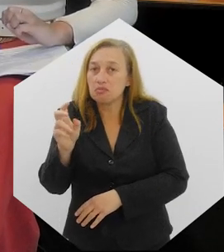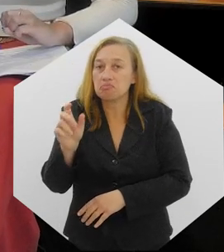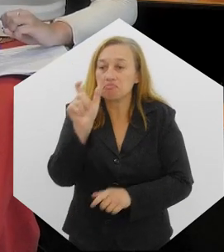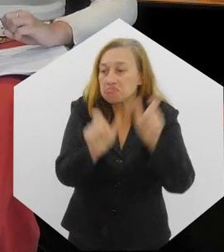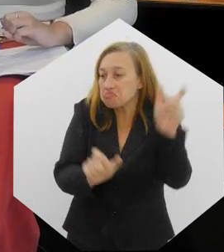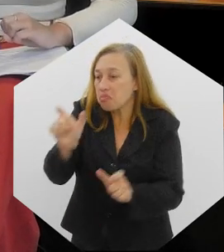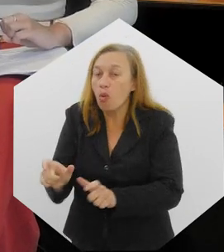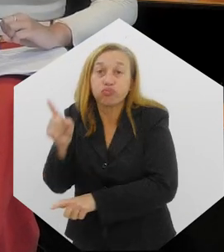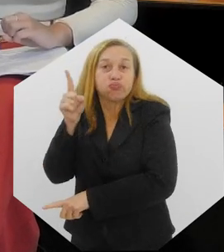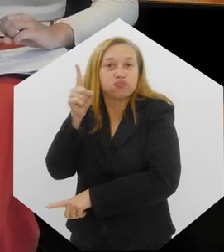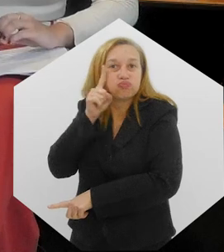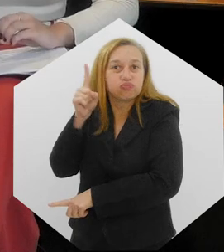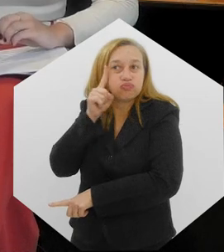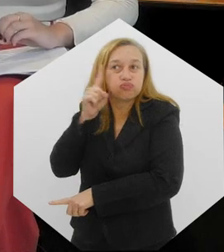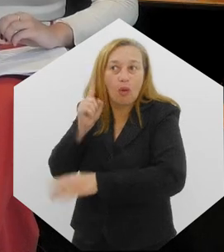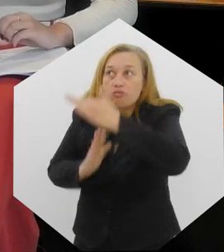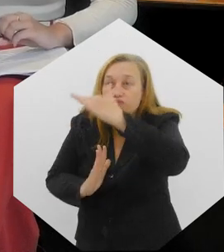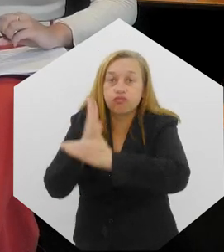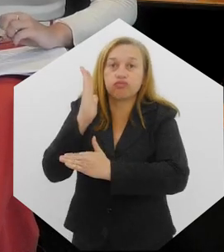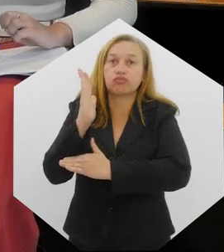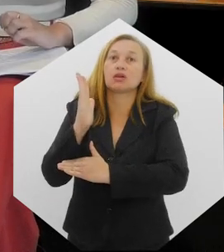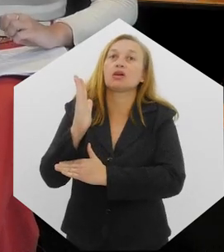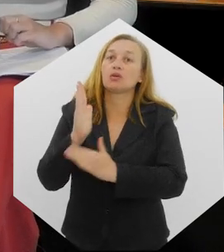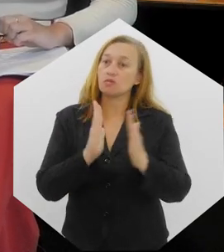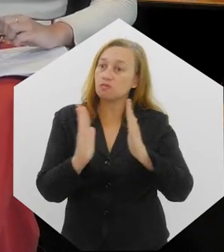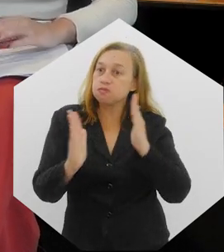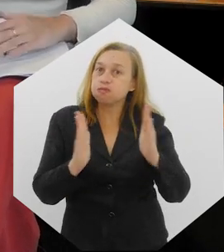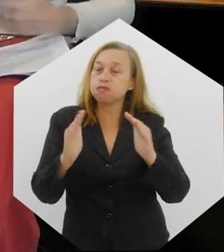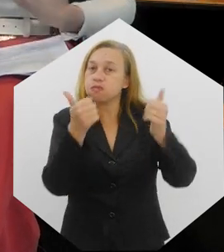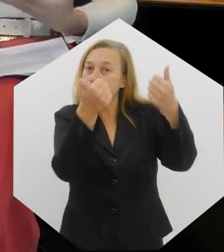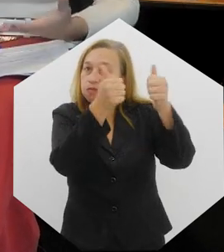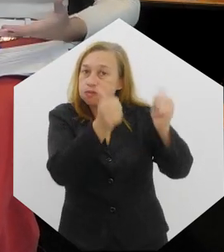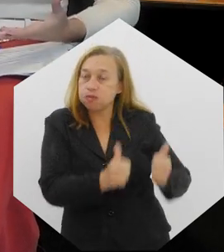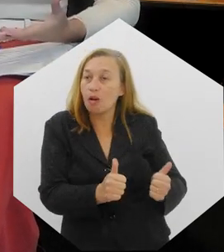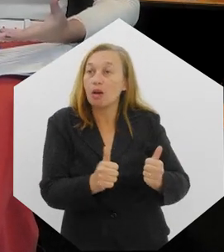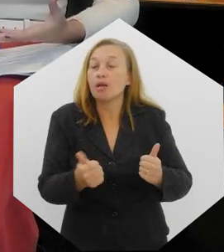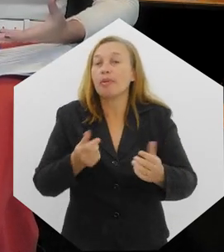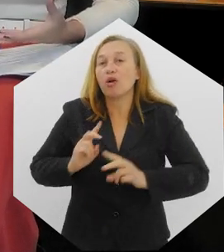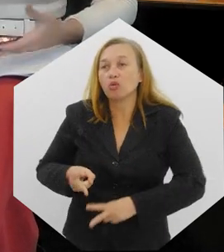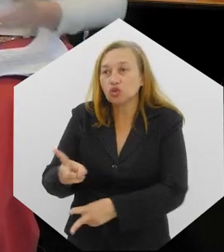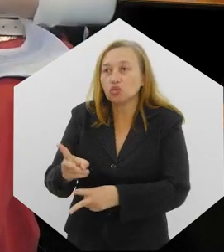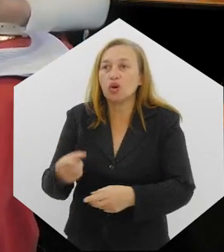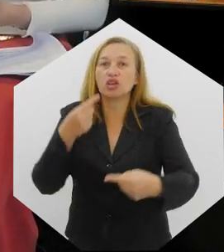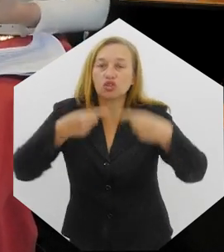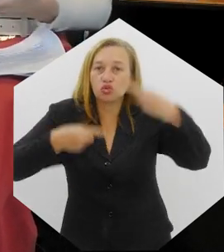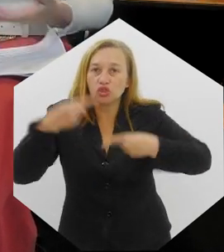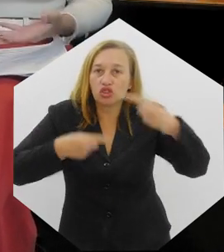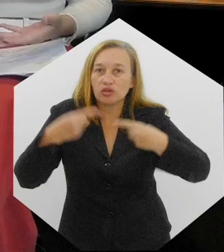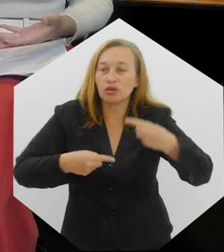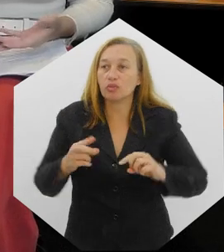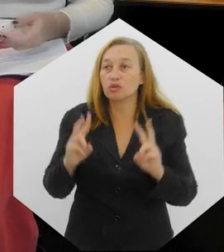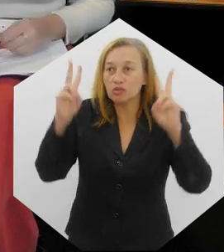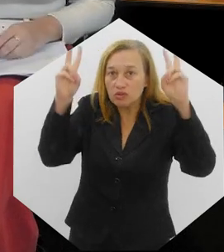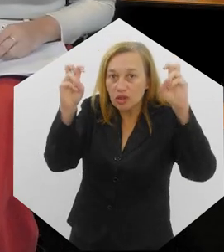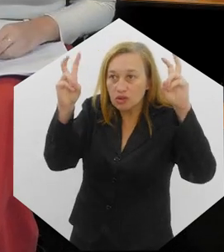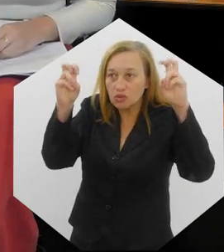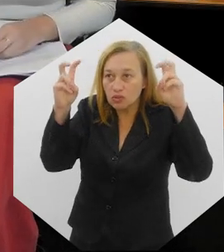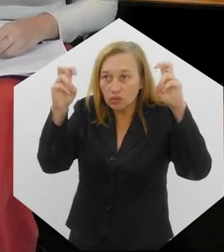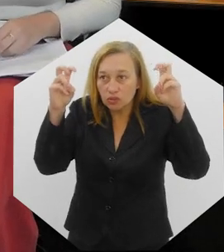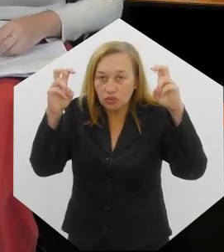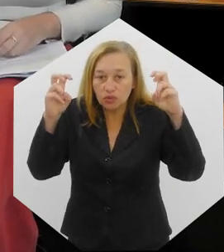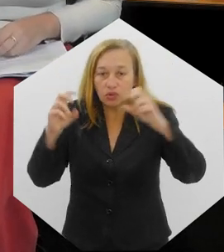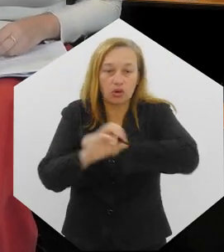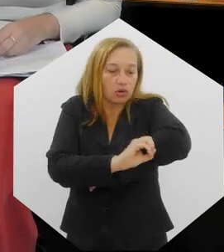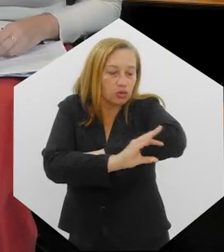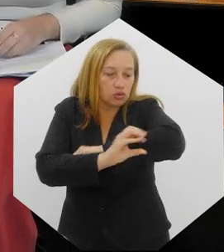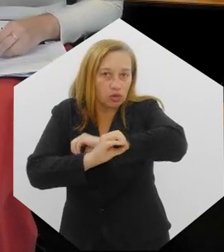pacientes por dia, um recorde para o período analisado. Para a gente continuar debatendo sobre os sintomas e cuidados em relação a um quadro